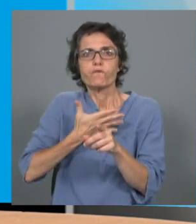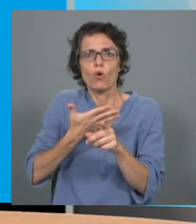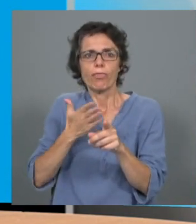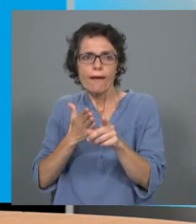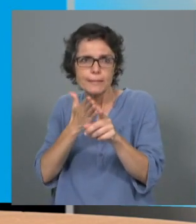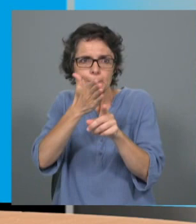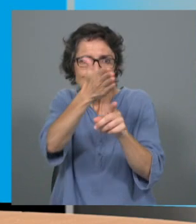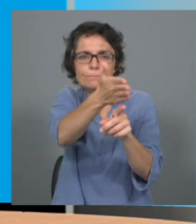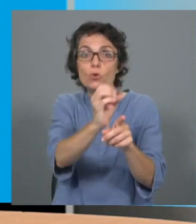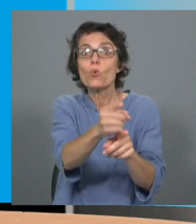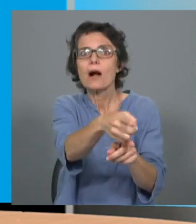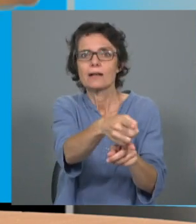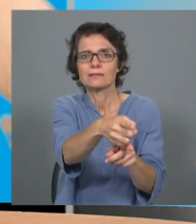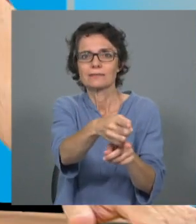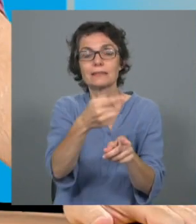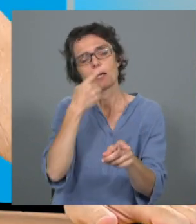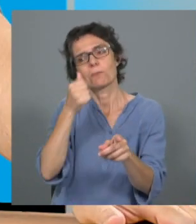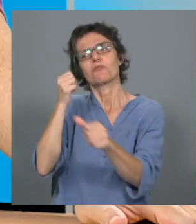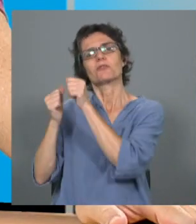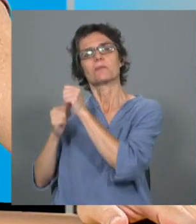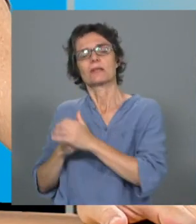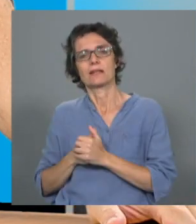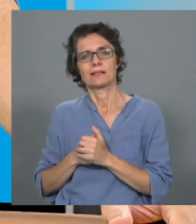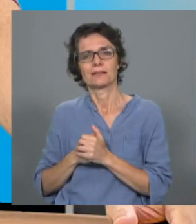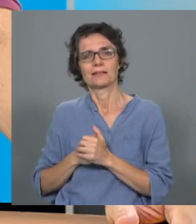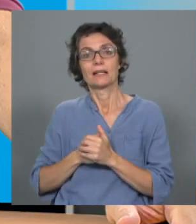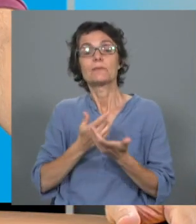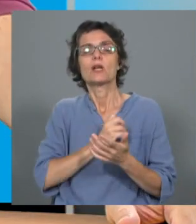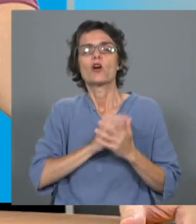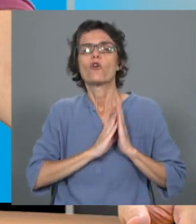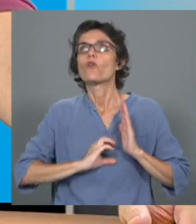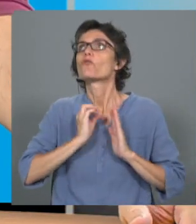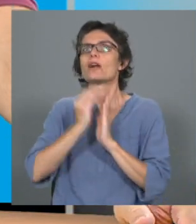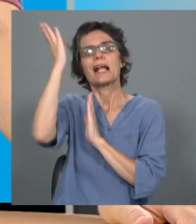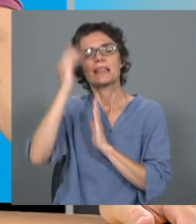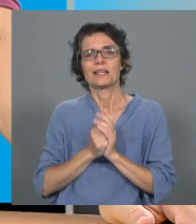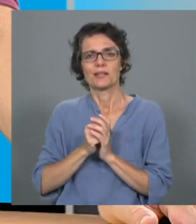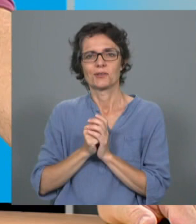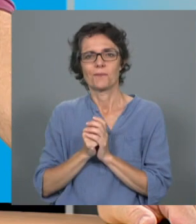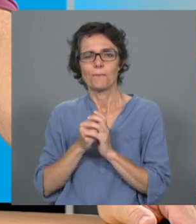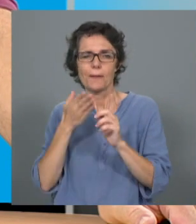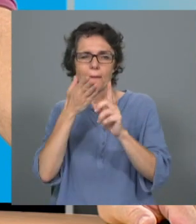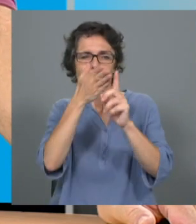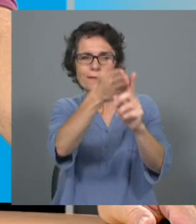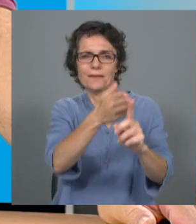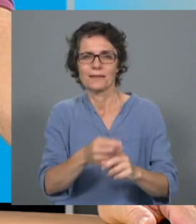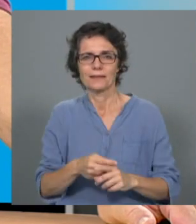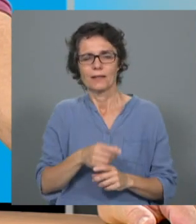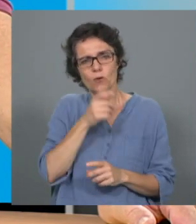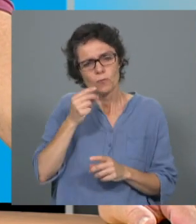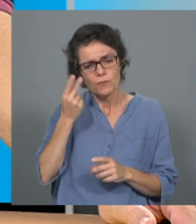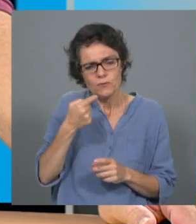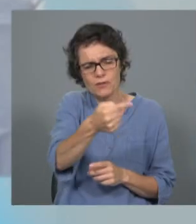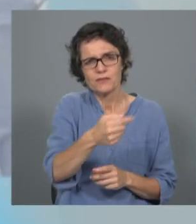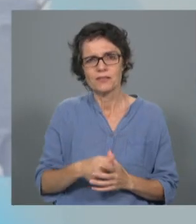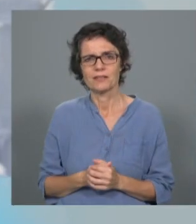construir algo de novo e nos vai dar algo de novo e de muito bom, não é? Portanto, esperança para a vida e compromisso. E essa é também a